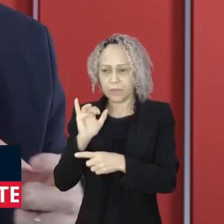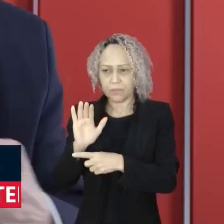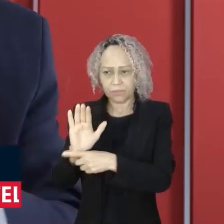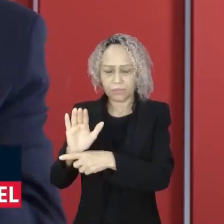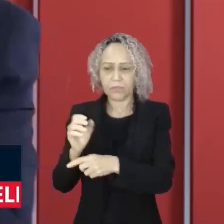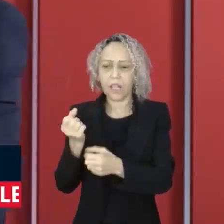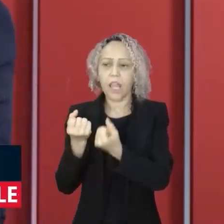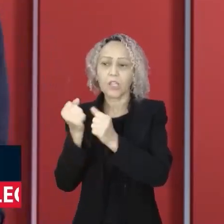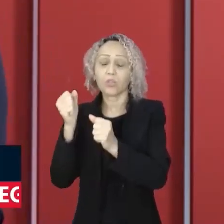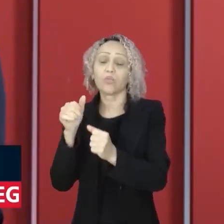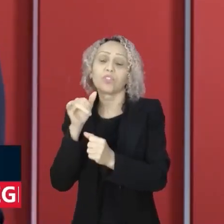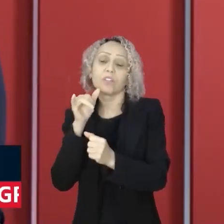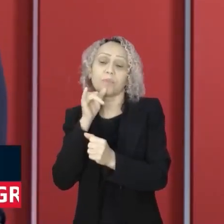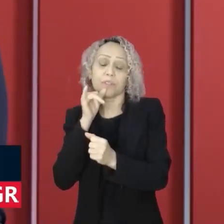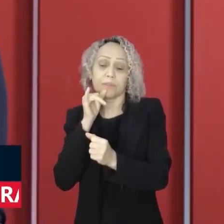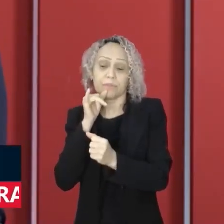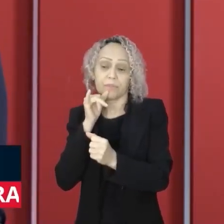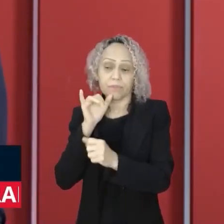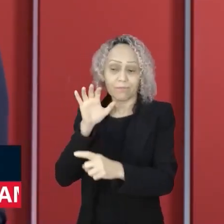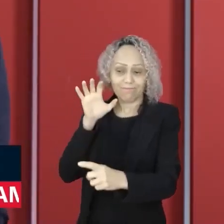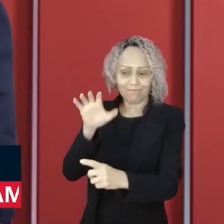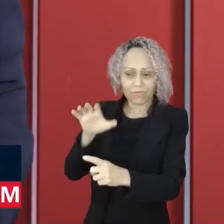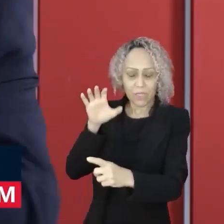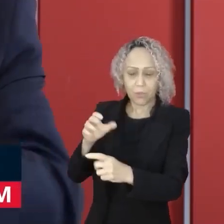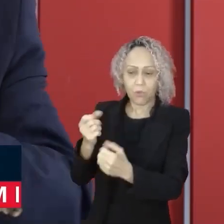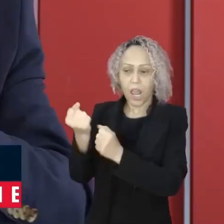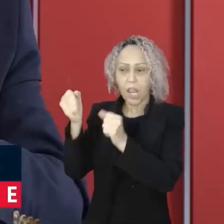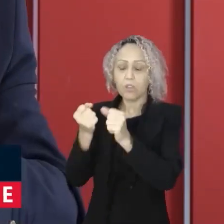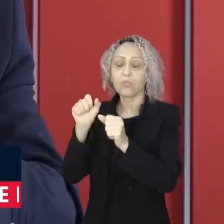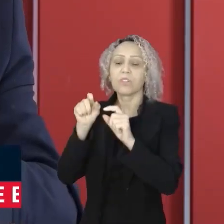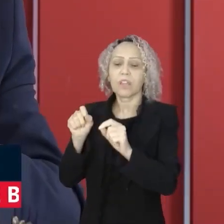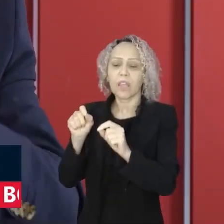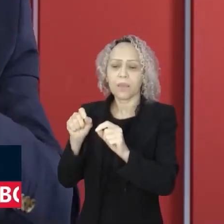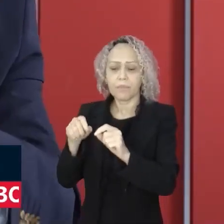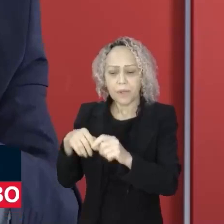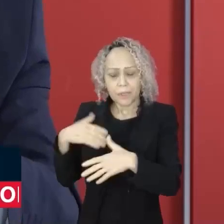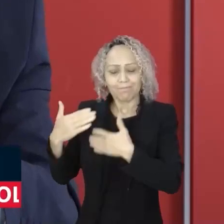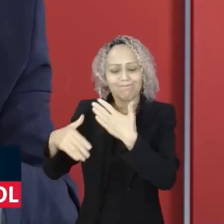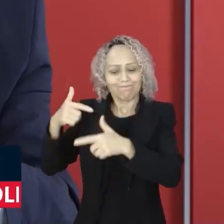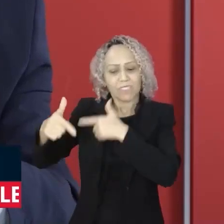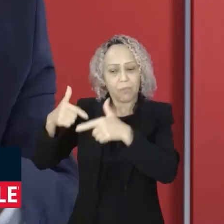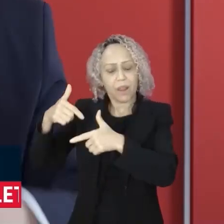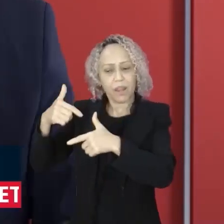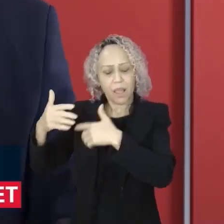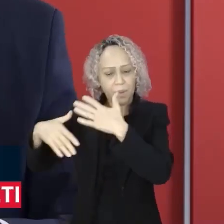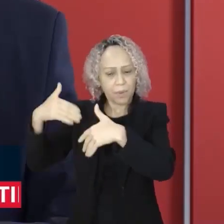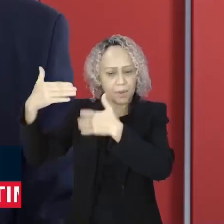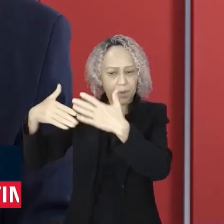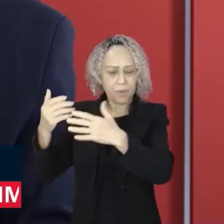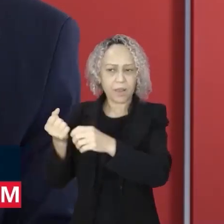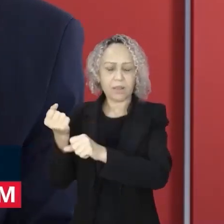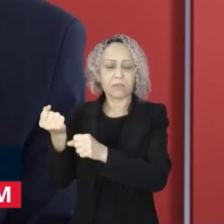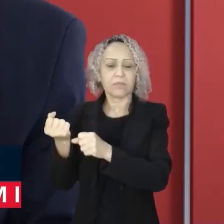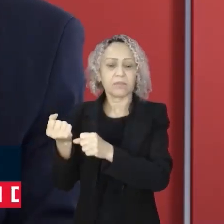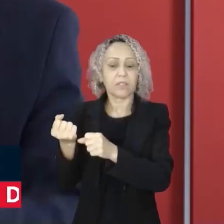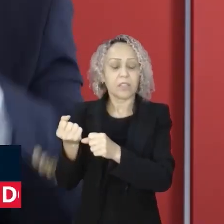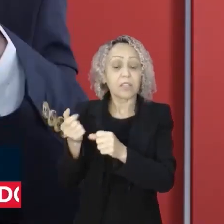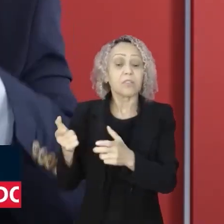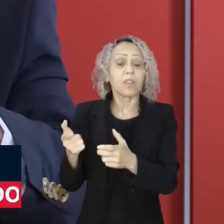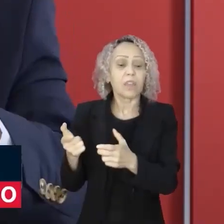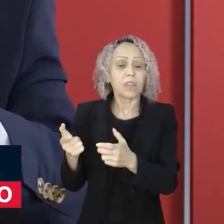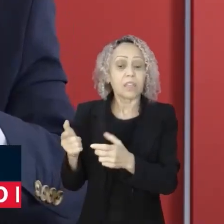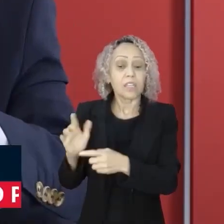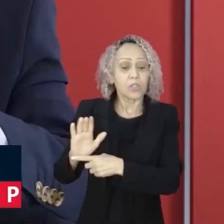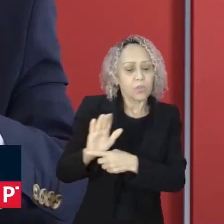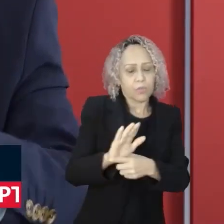equipamento, estimula a indústria para produzir e permite que o comércio venda, este programa voltou também. E ele